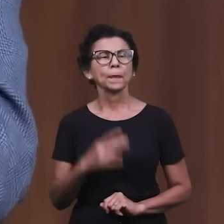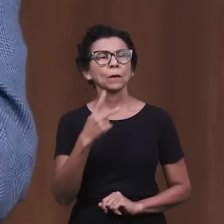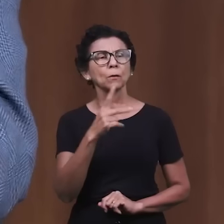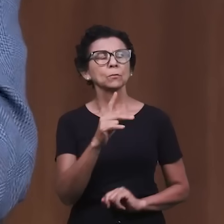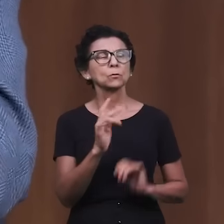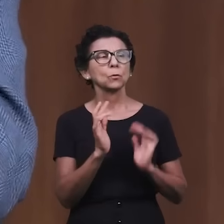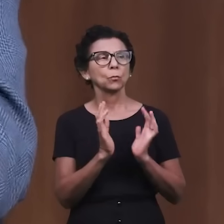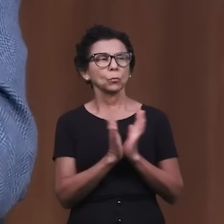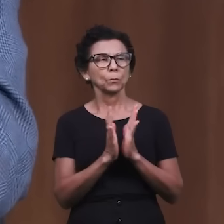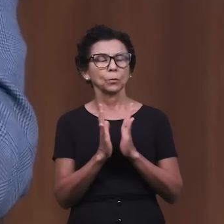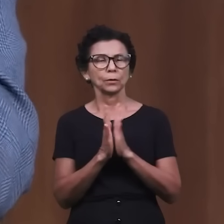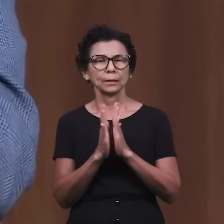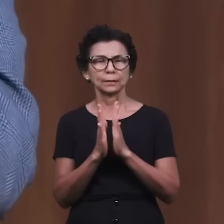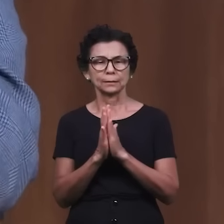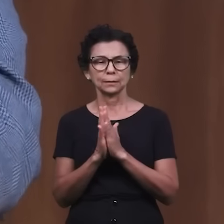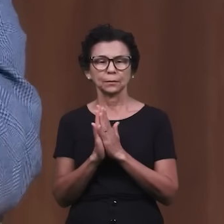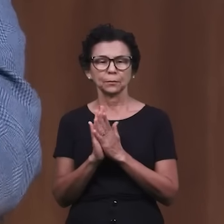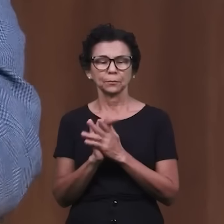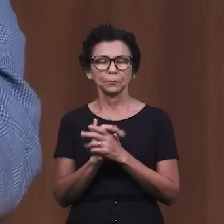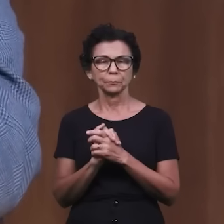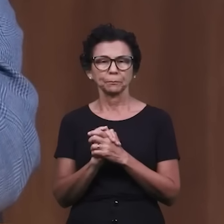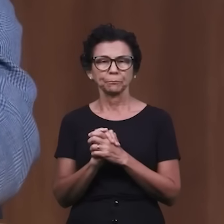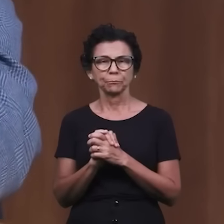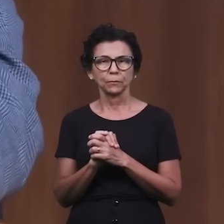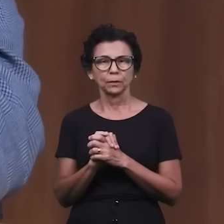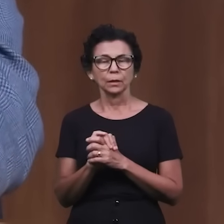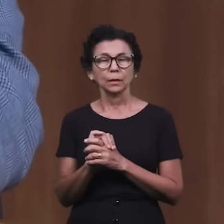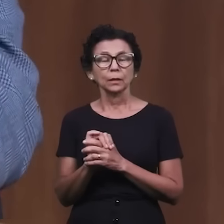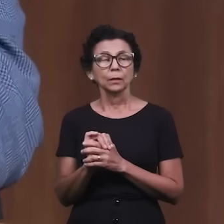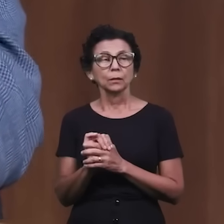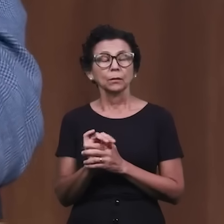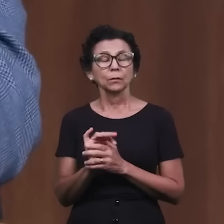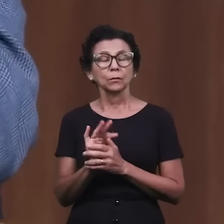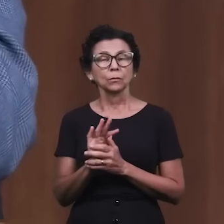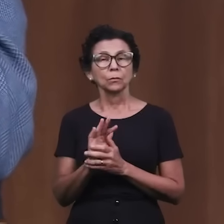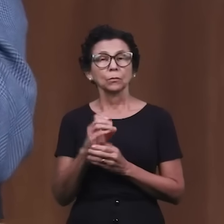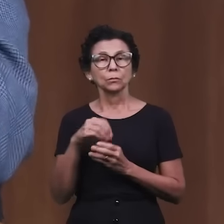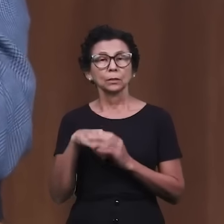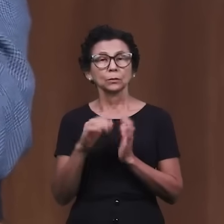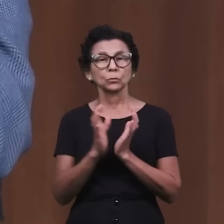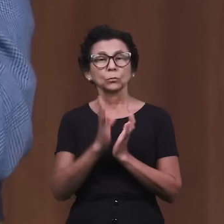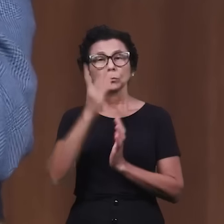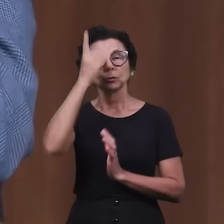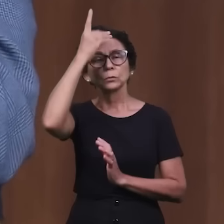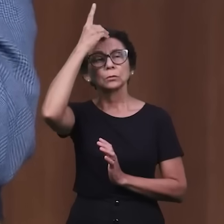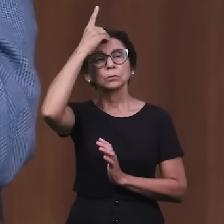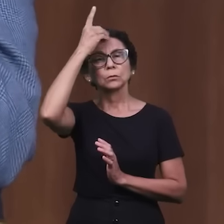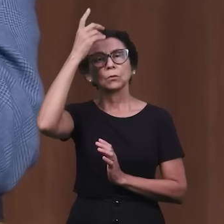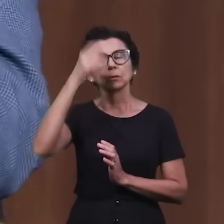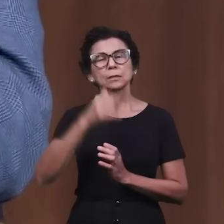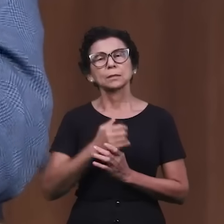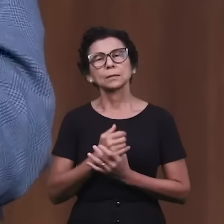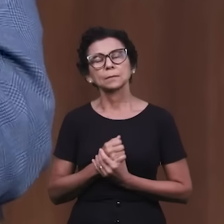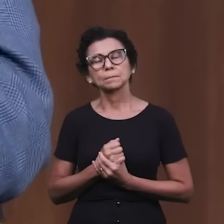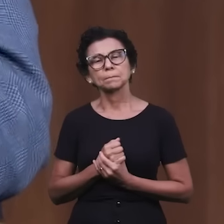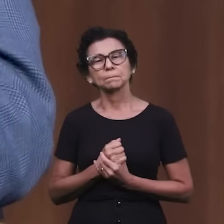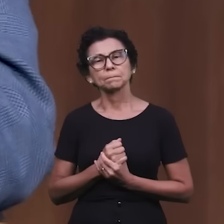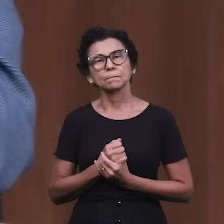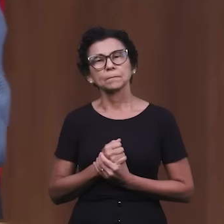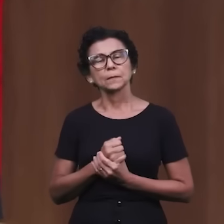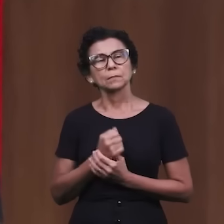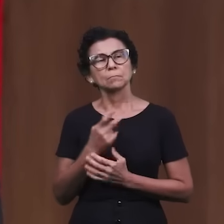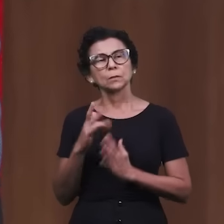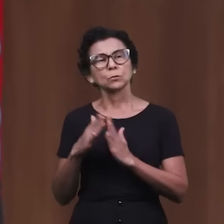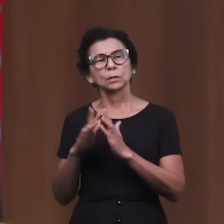de intercessão, no trabalho com os dons dentro do grupo de intercessão, para o governo da